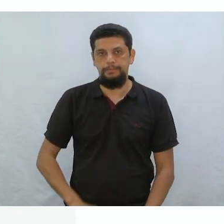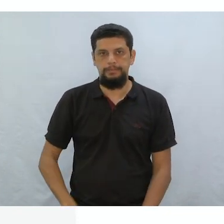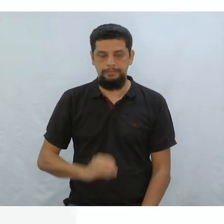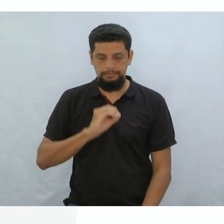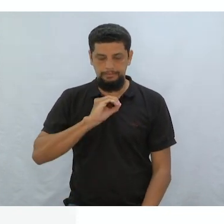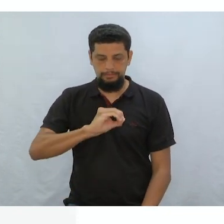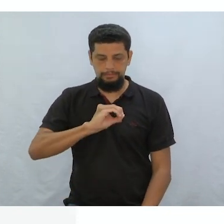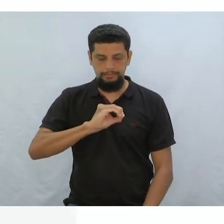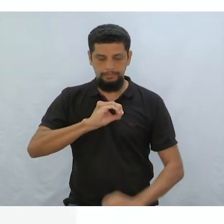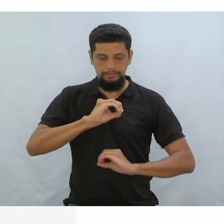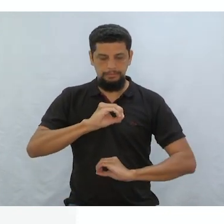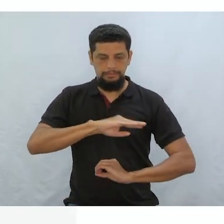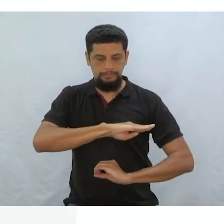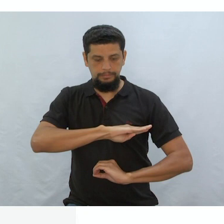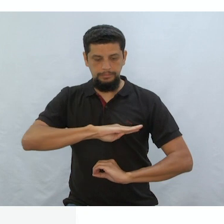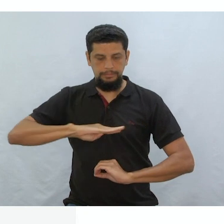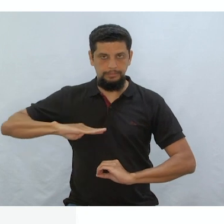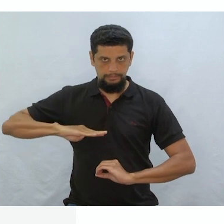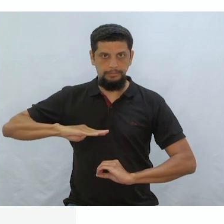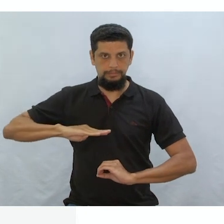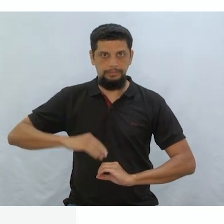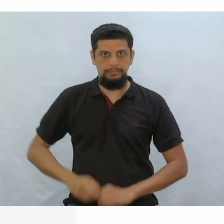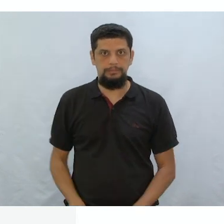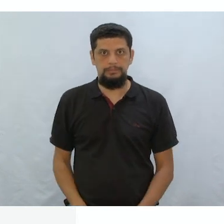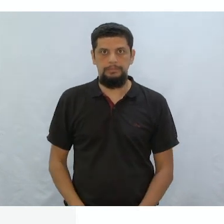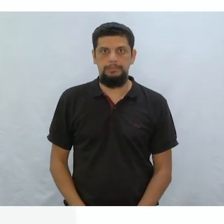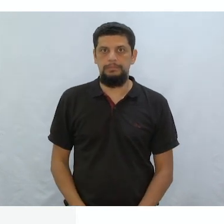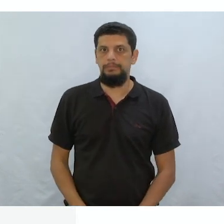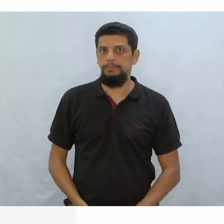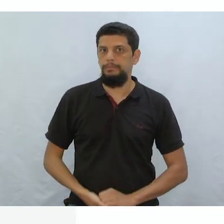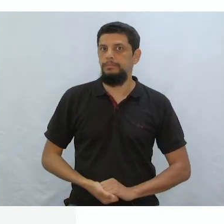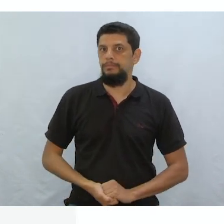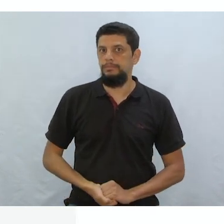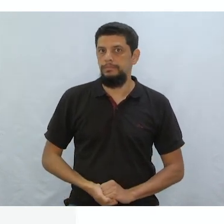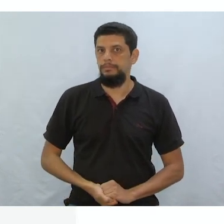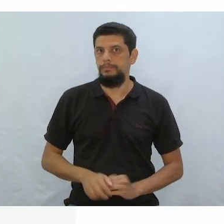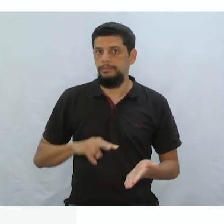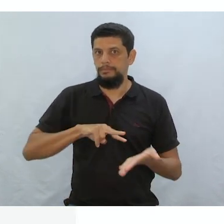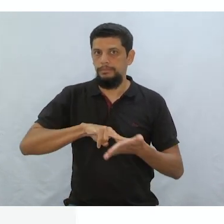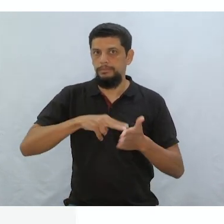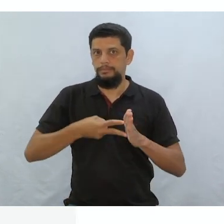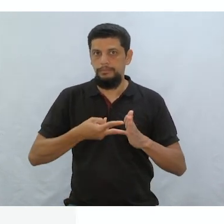símbolo com dois pontinhos, né? E um traço ao meio.